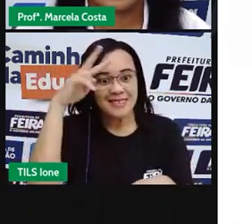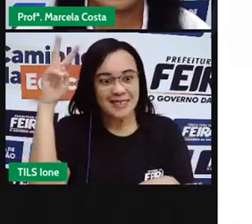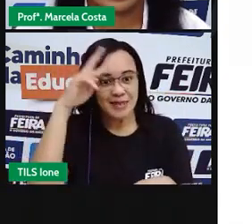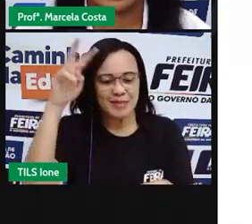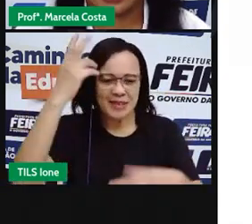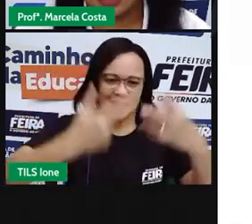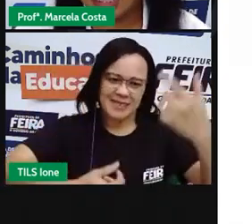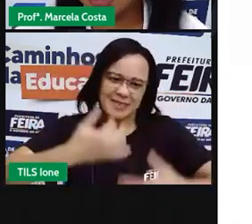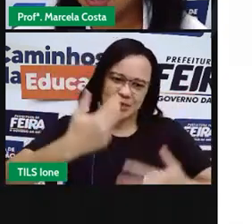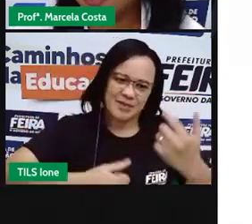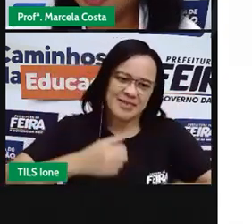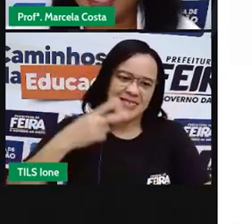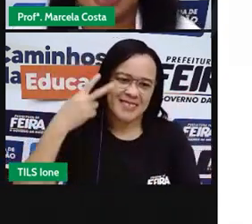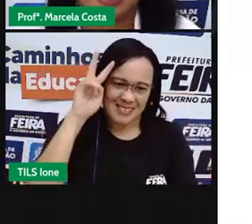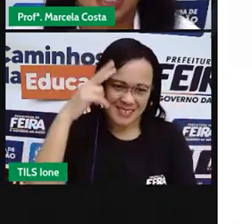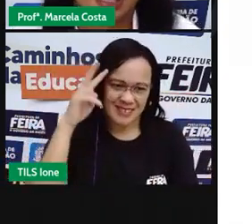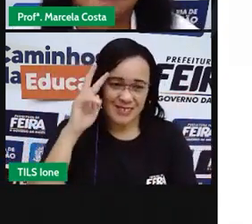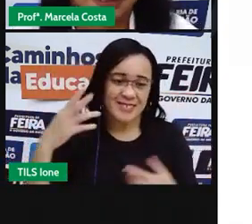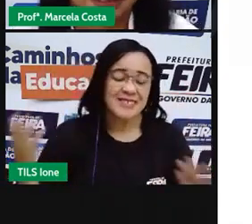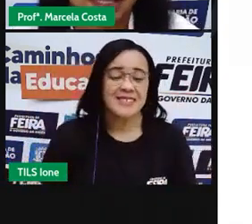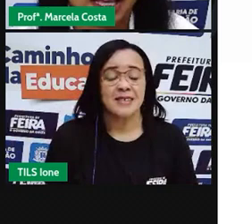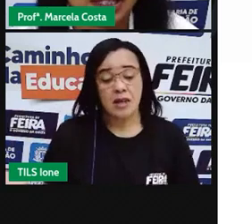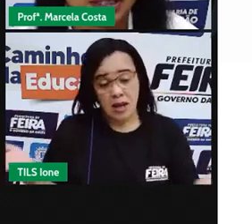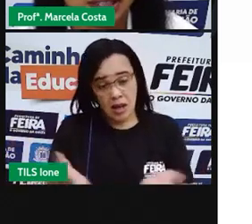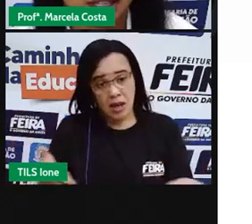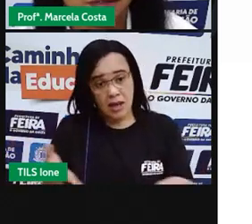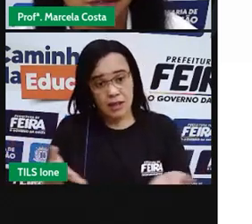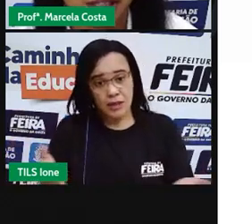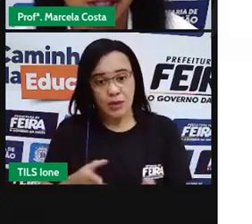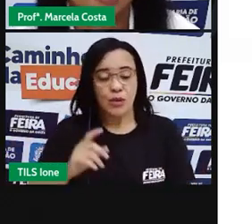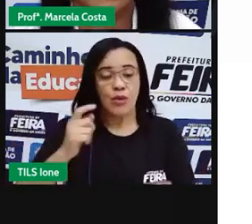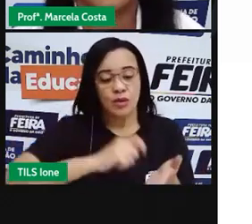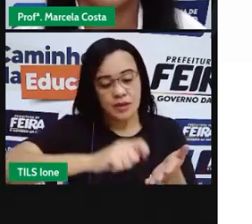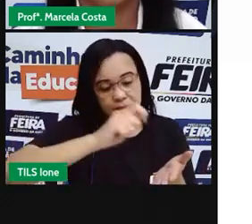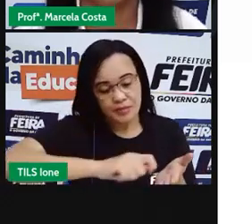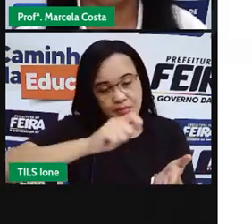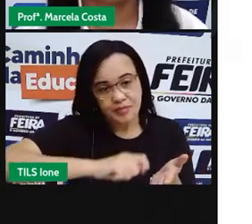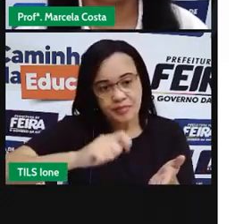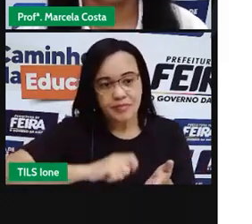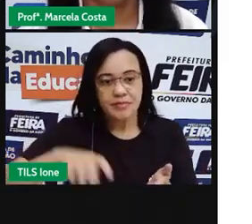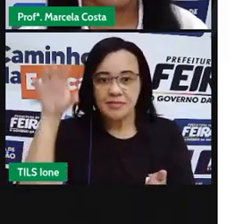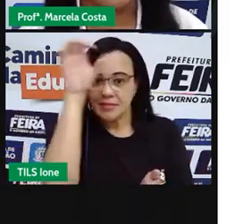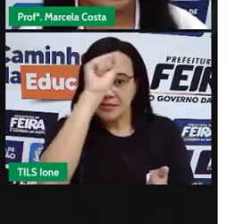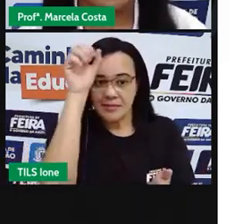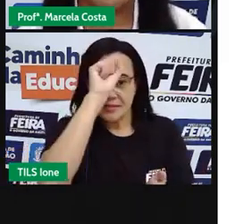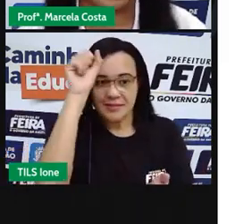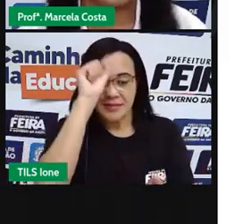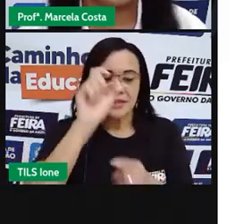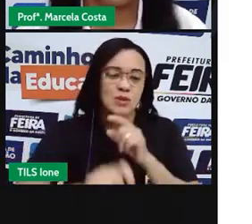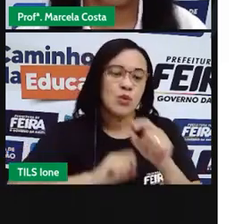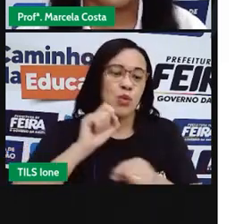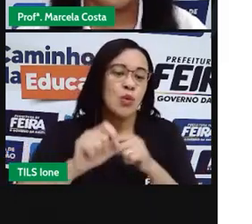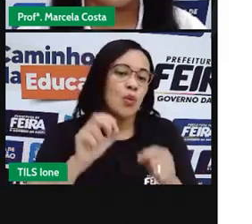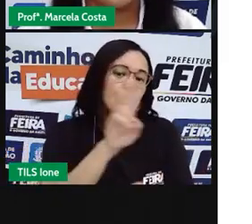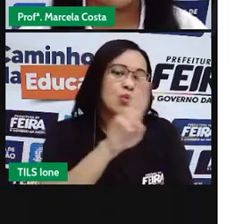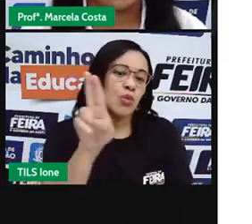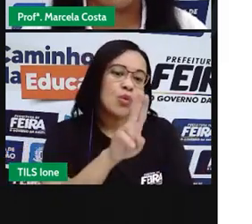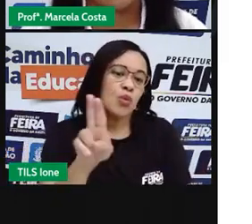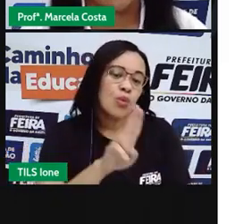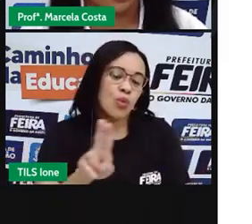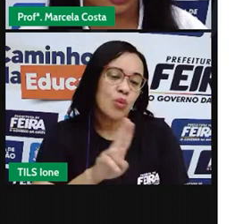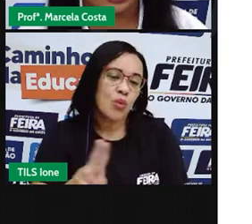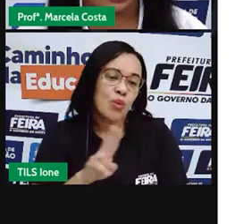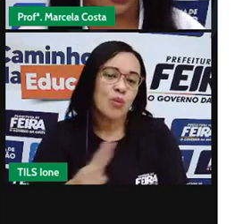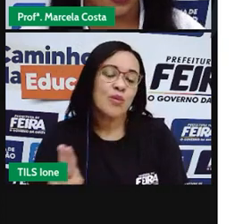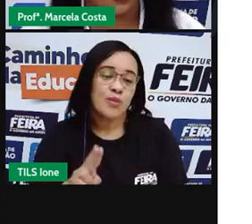Agora, criançada, a gente vai aprender a escrever os nomes dos animais que aparecem no